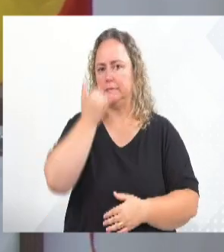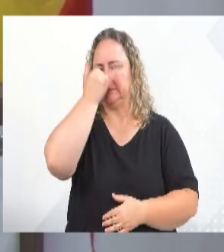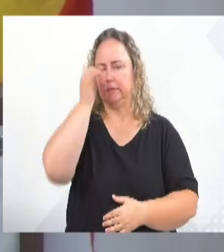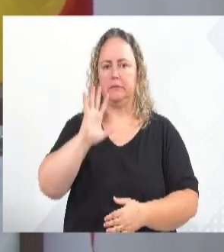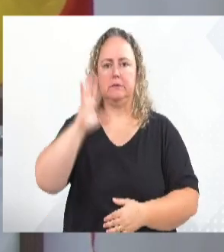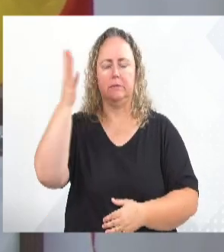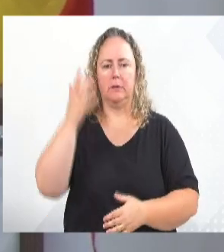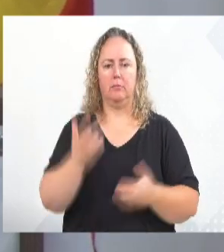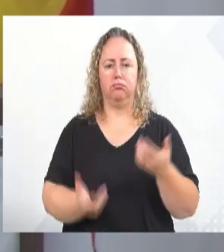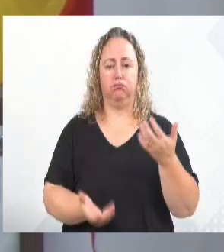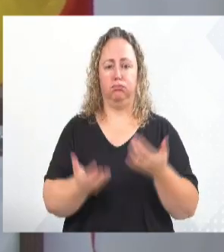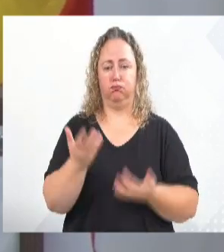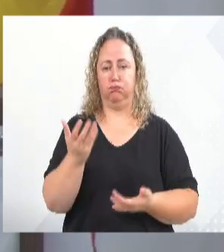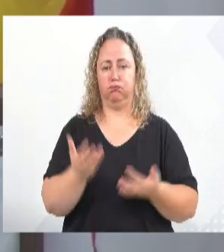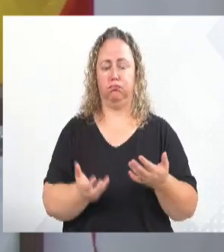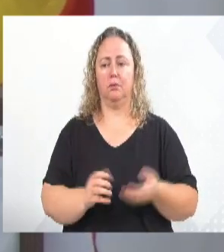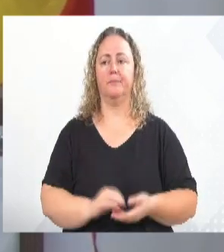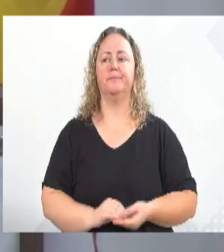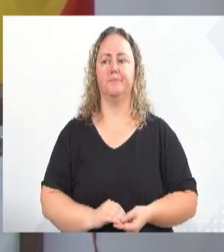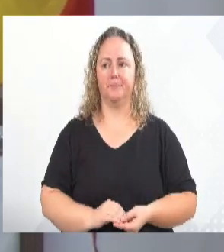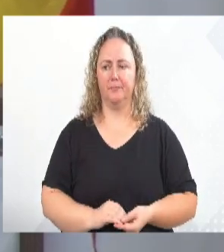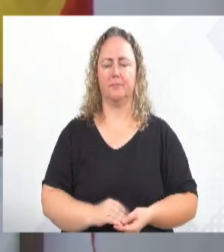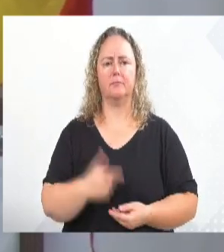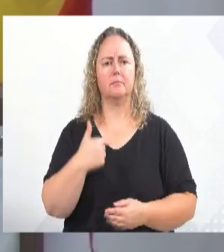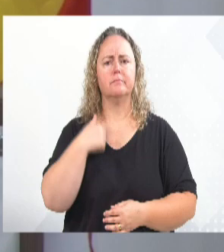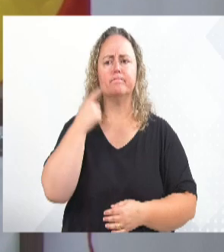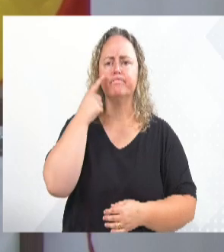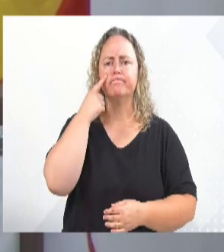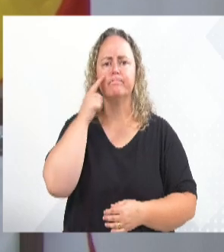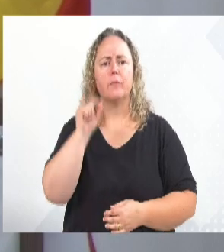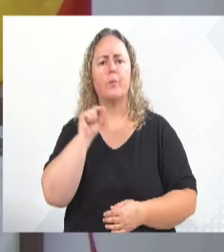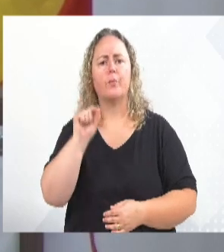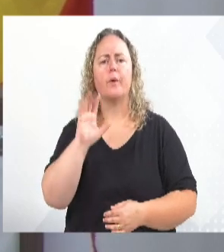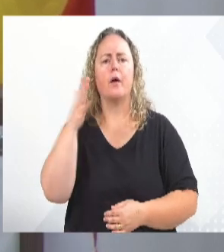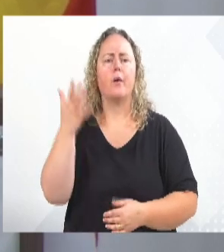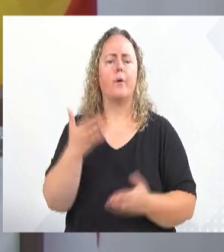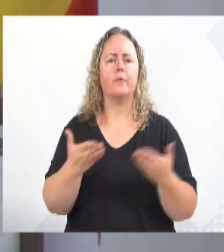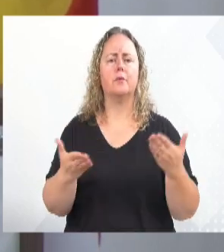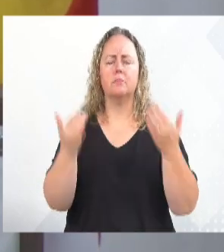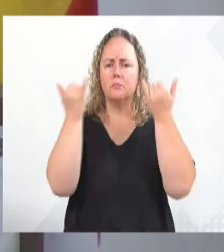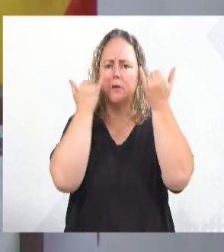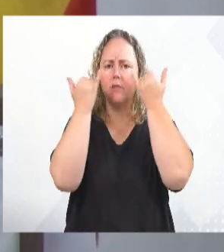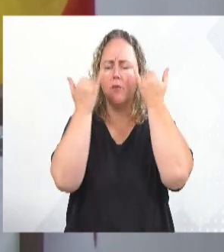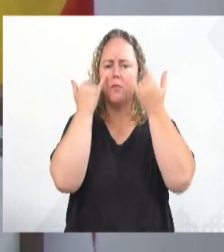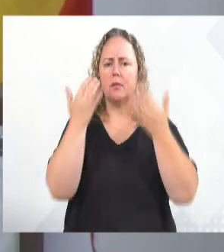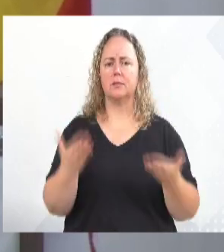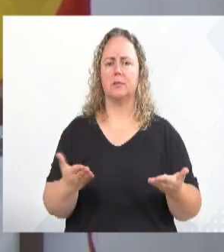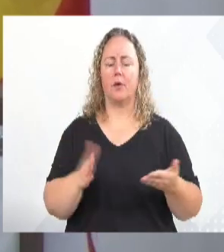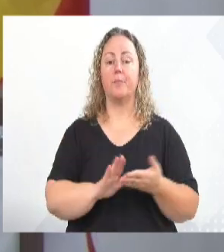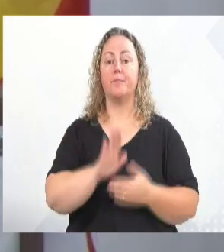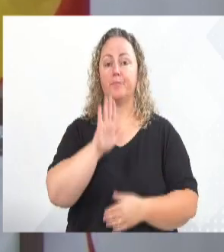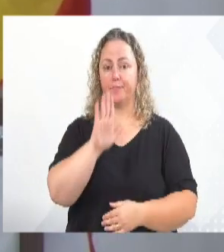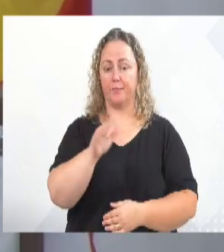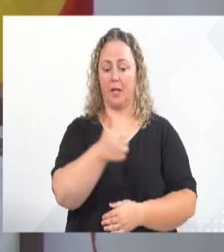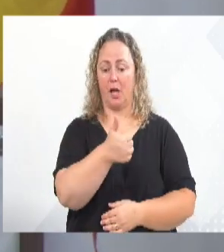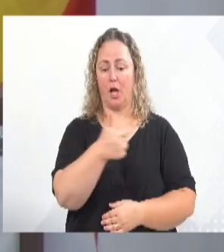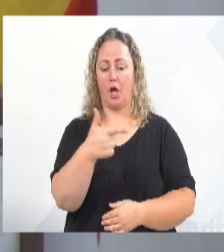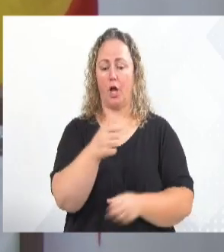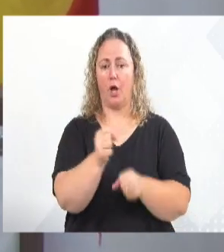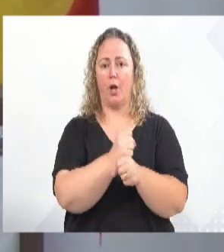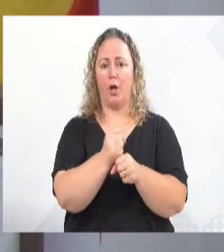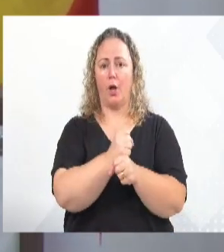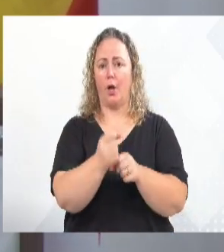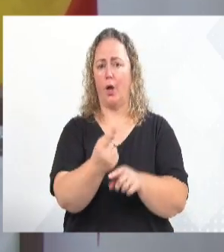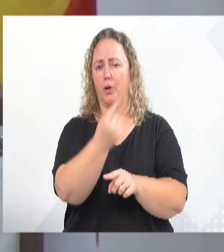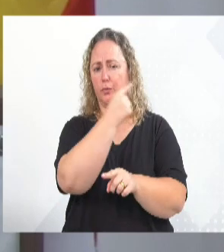Reciblu, eu fui buscar algumas informações. Por exemplo, há 12 anos atrás, Blumenau